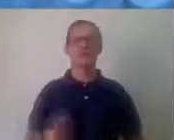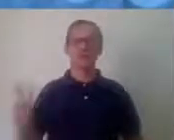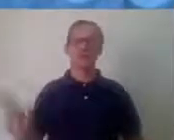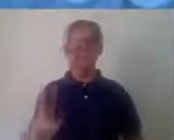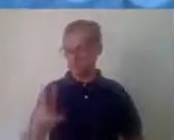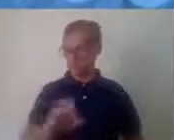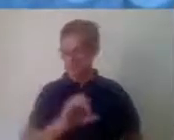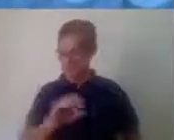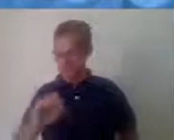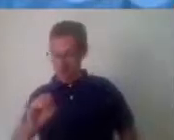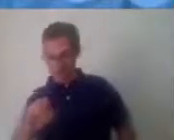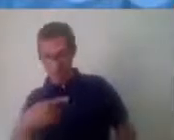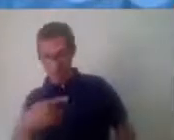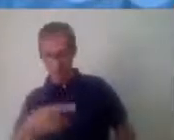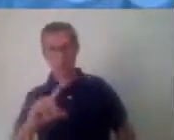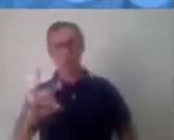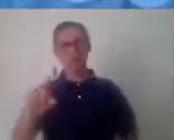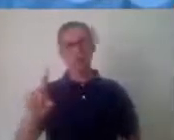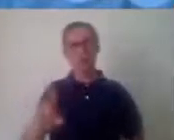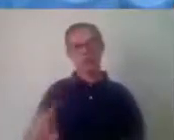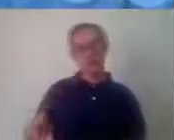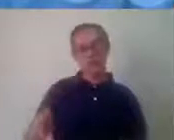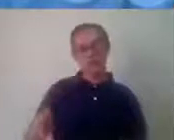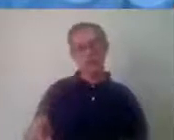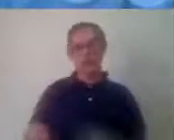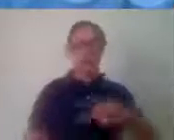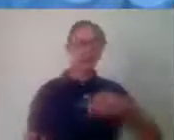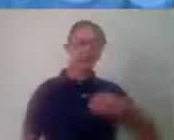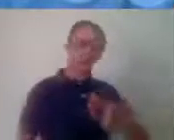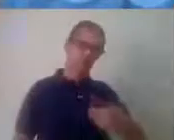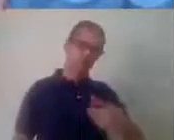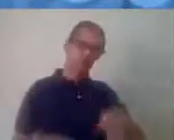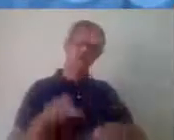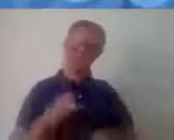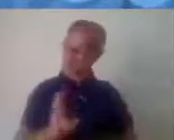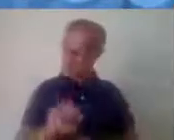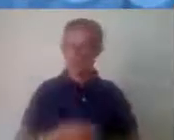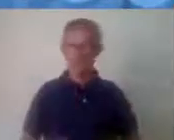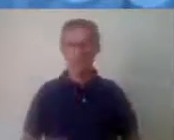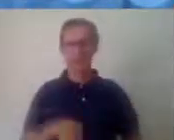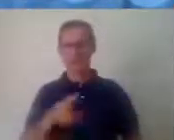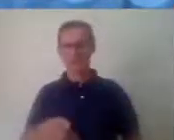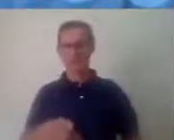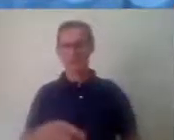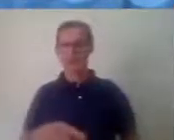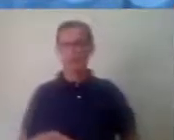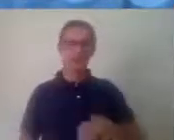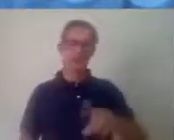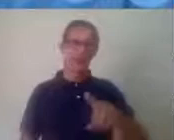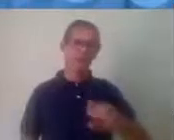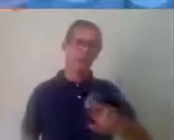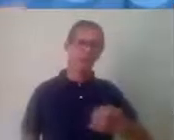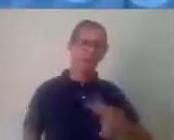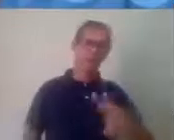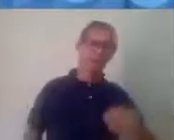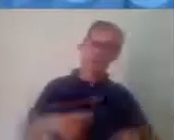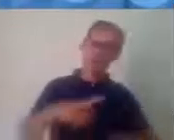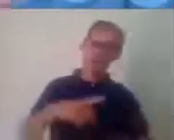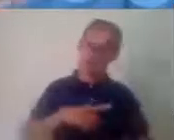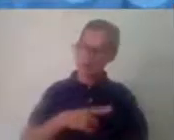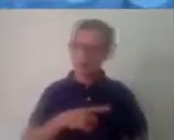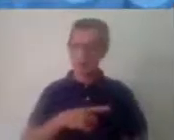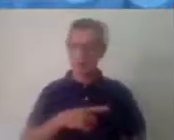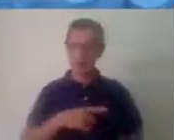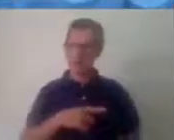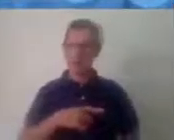que zera a sua derivada parcial é que nem sempre, quando você deriva, vai ter lá algo só em